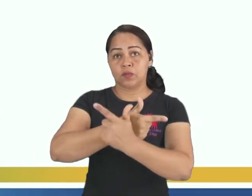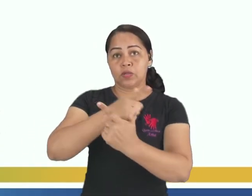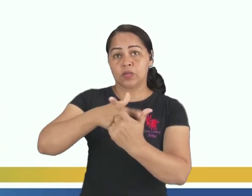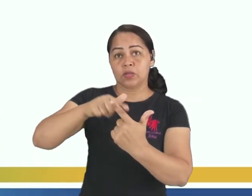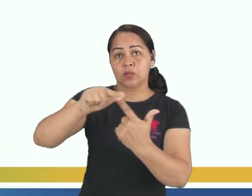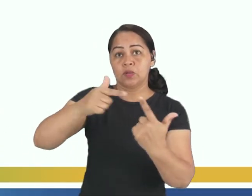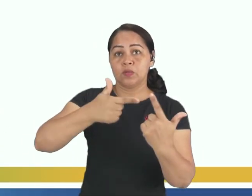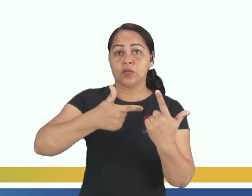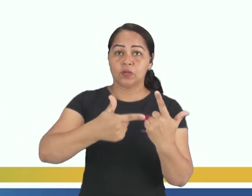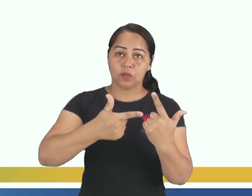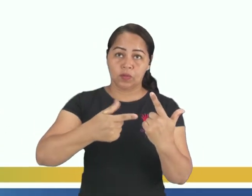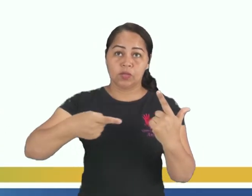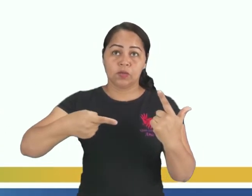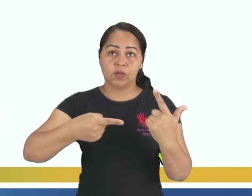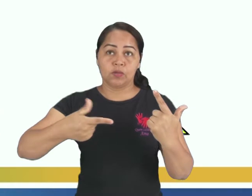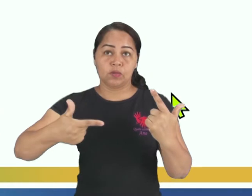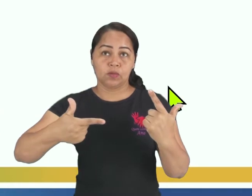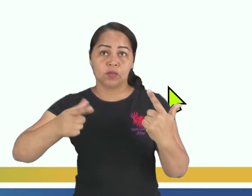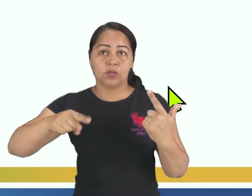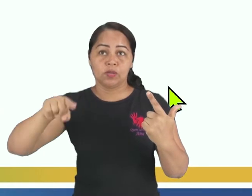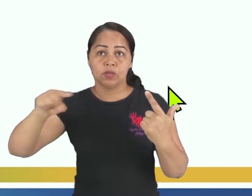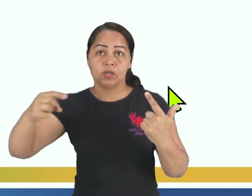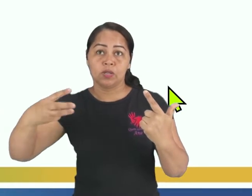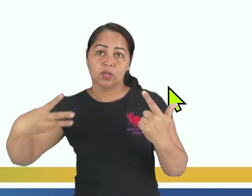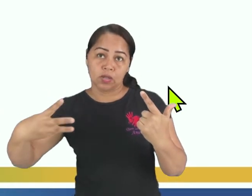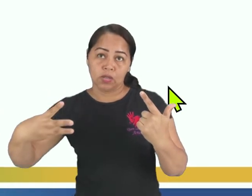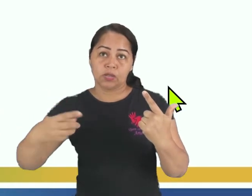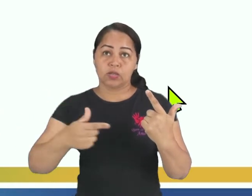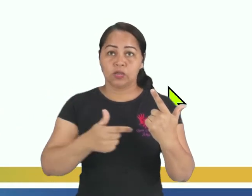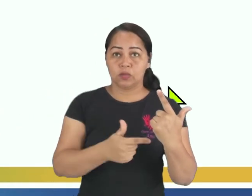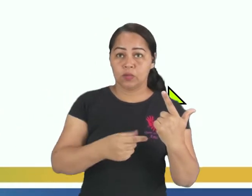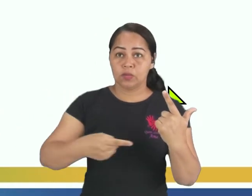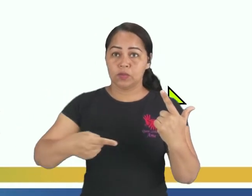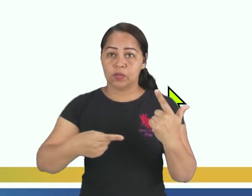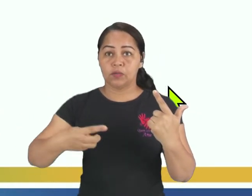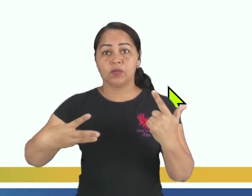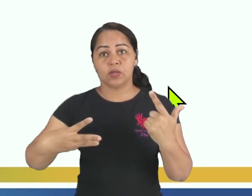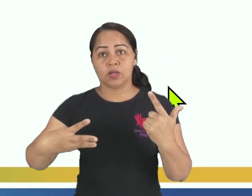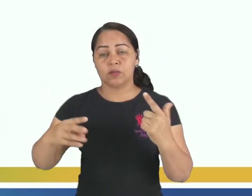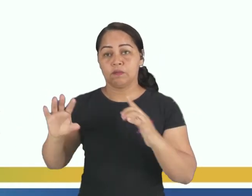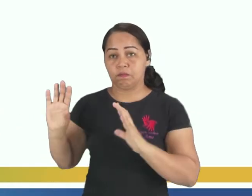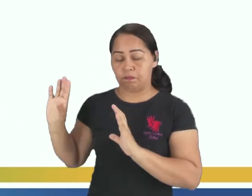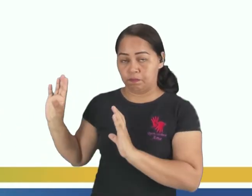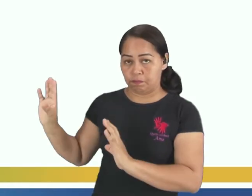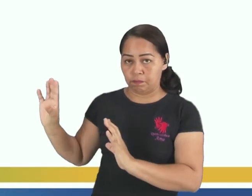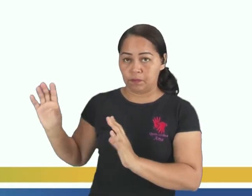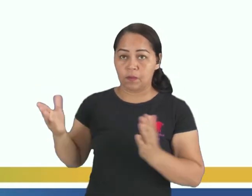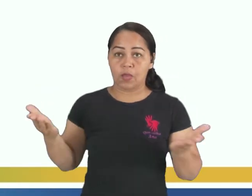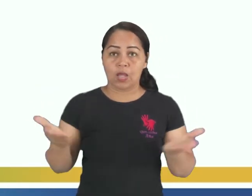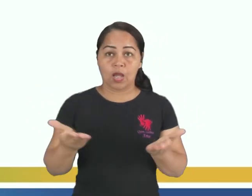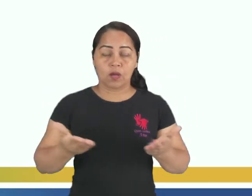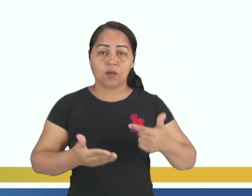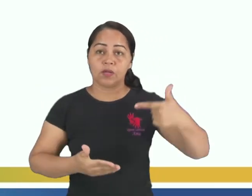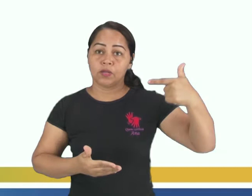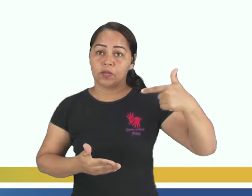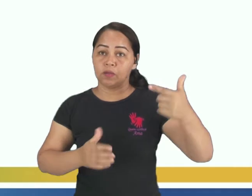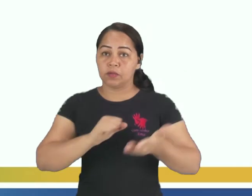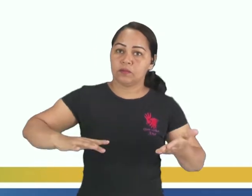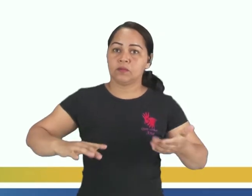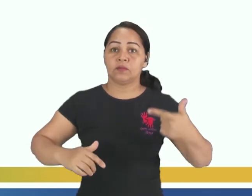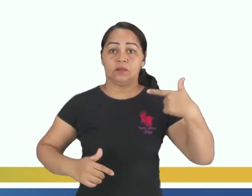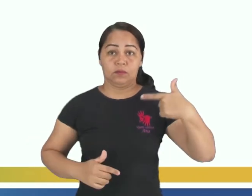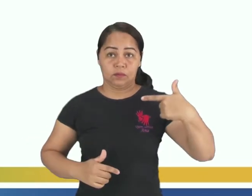1, aí fica finalizado aí a nossa racionalização, ok? Vamos agora para o exercício 2.